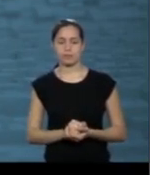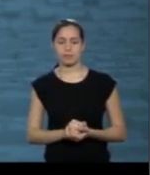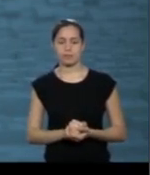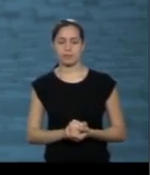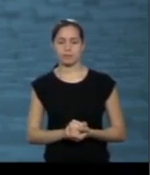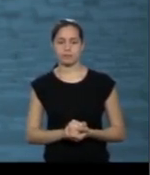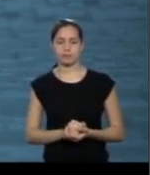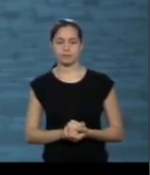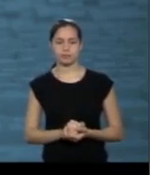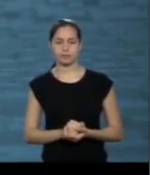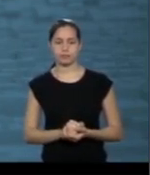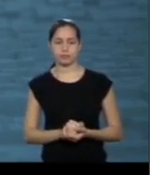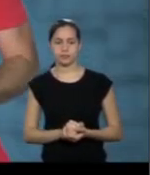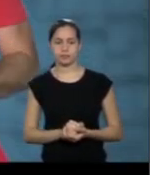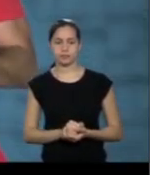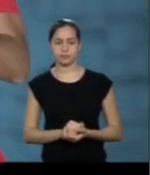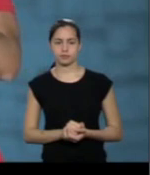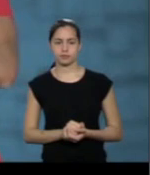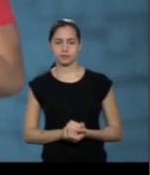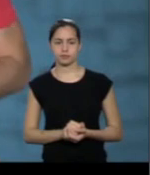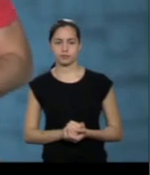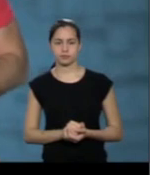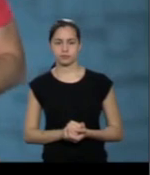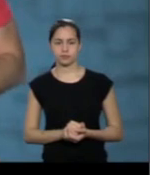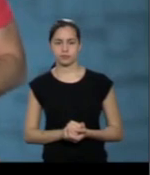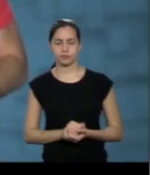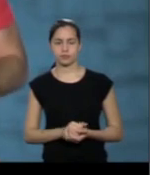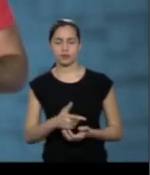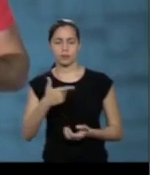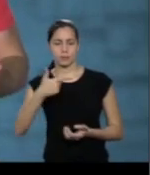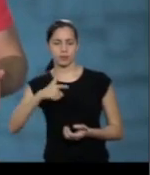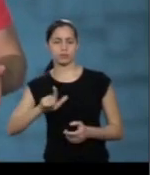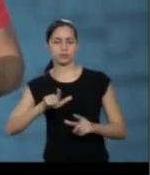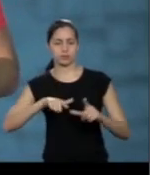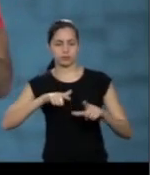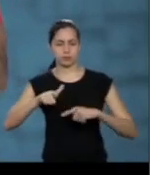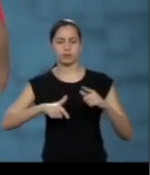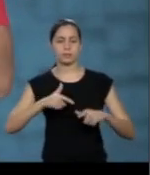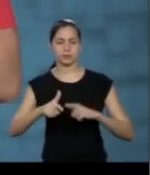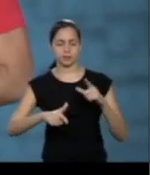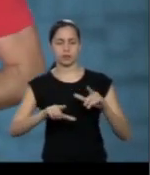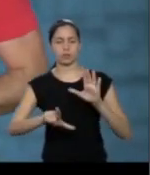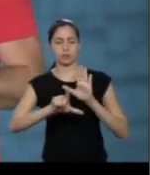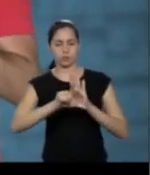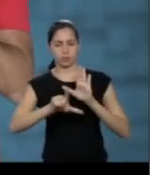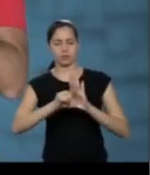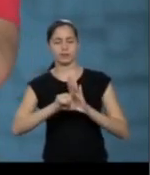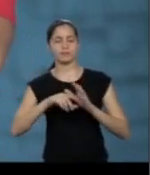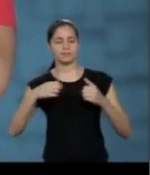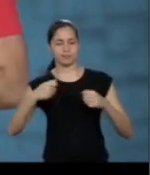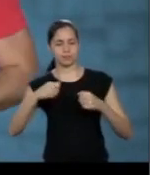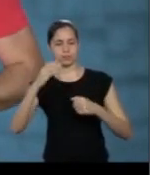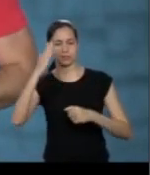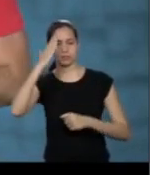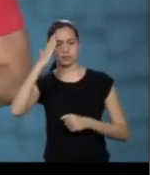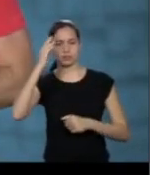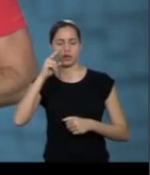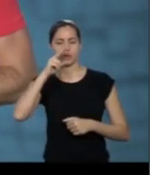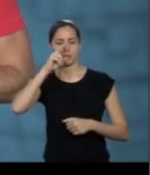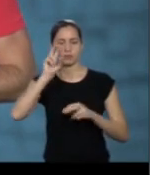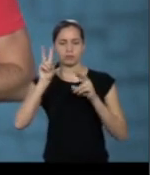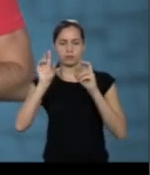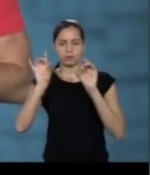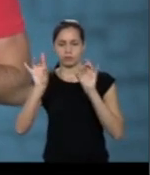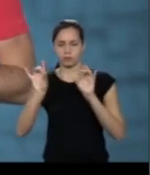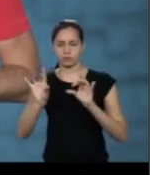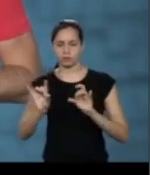e, portanto, nunca se cancelam. Mas para conseguirmos trabalhar com esta lei, é preciso entender algumas forças especiais, como